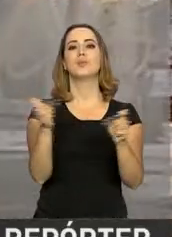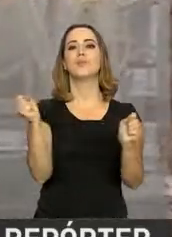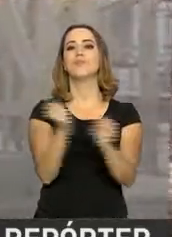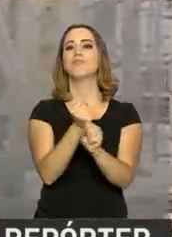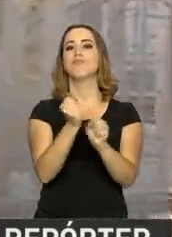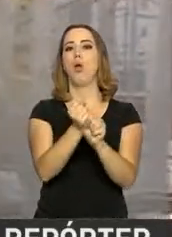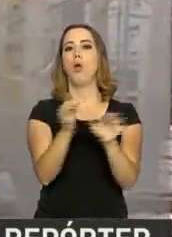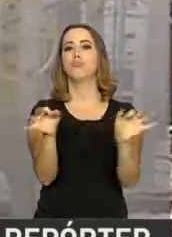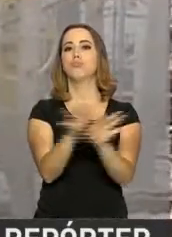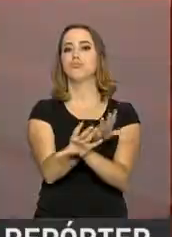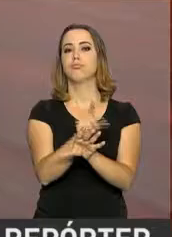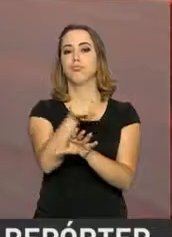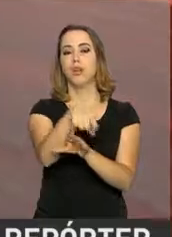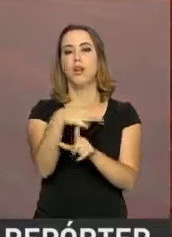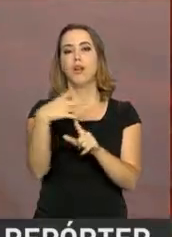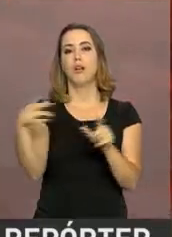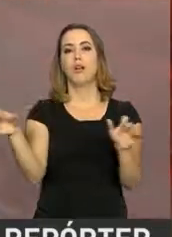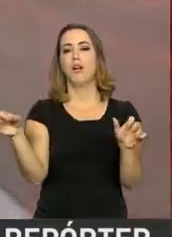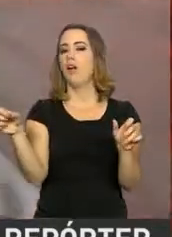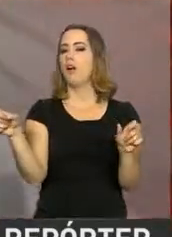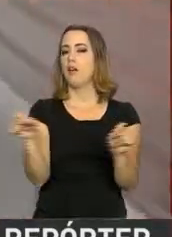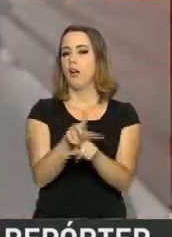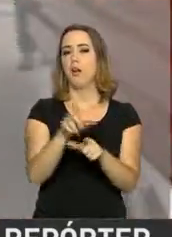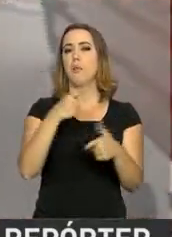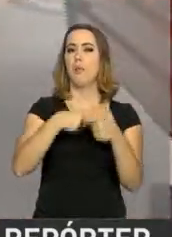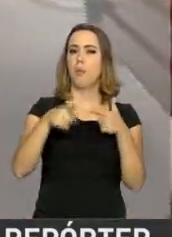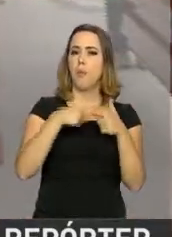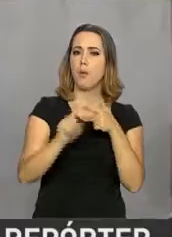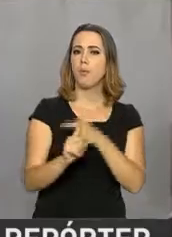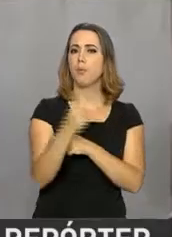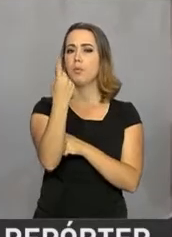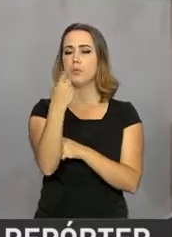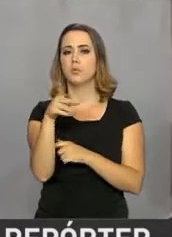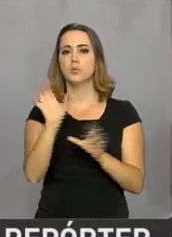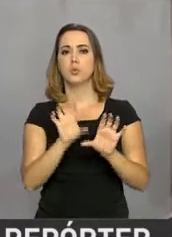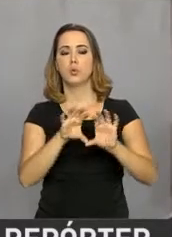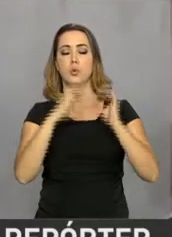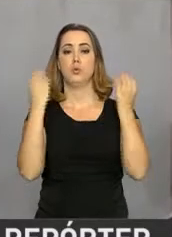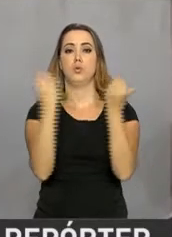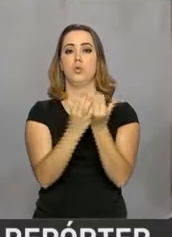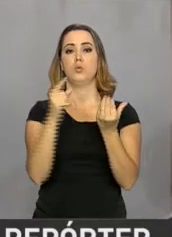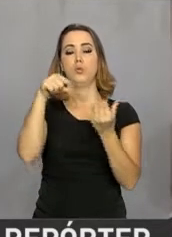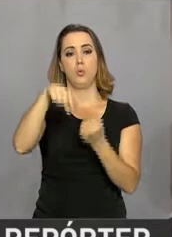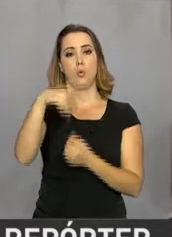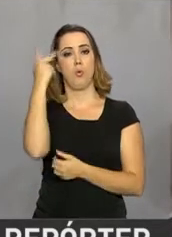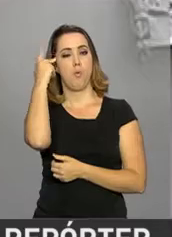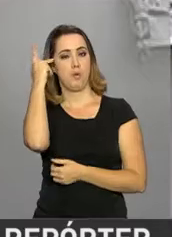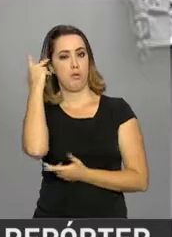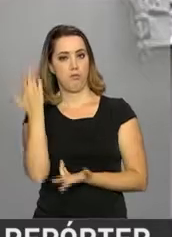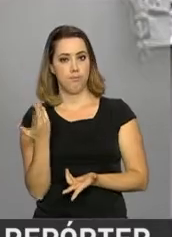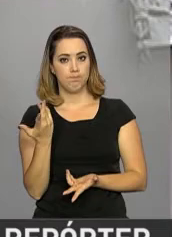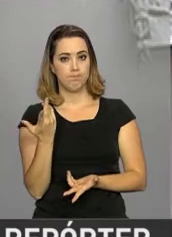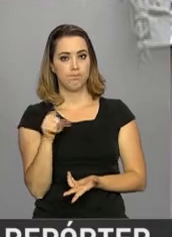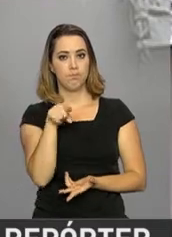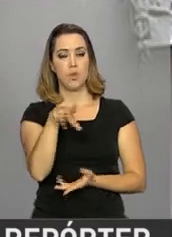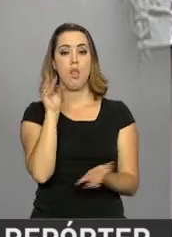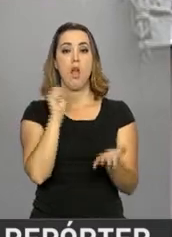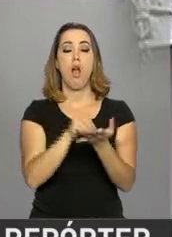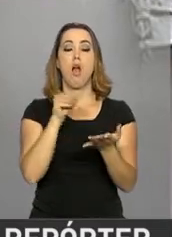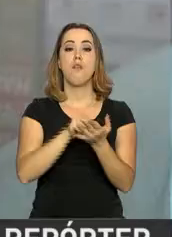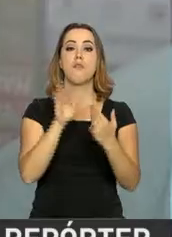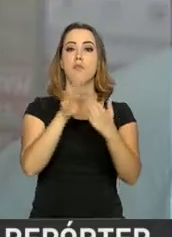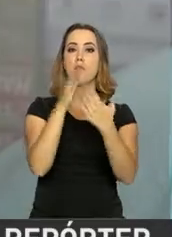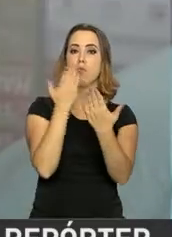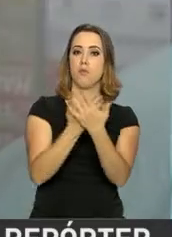ser a solução para um dos problemas dessa comunidade da periferia de guarulhos na grande são paulo a falta de